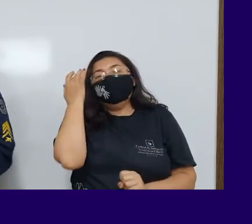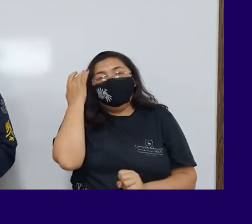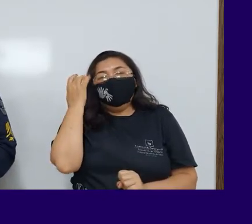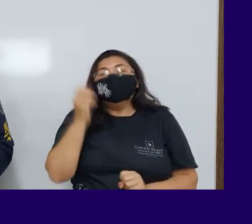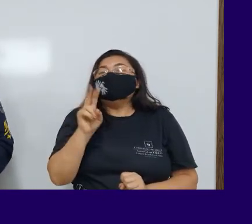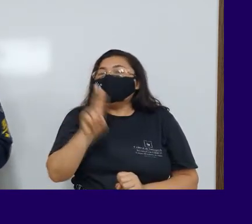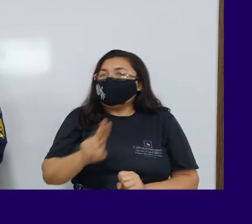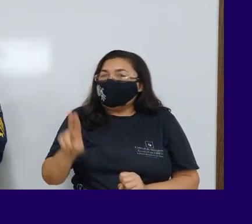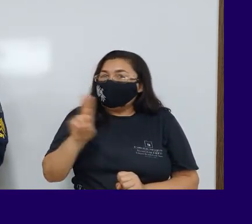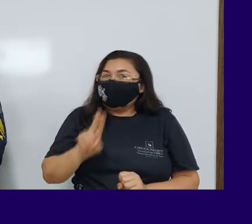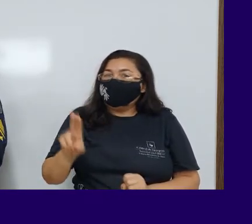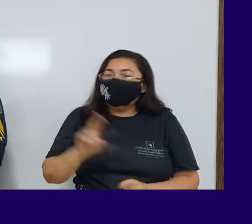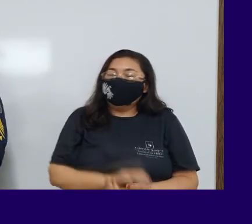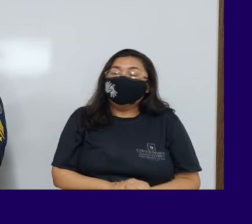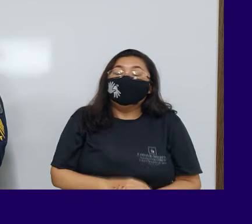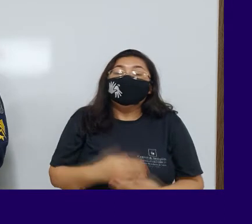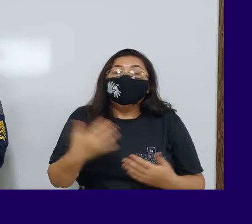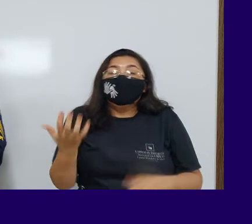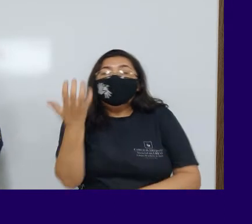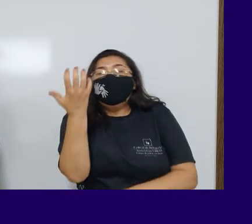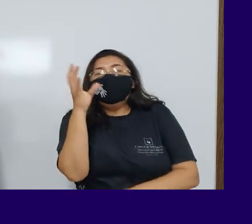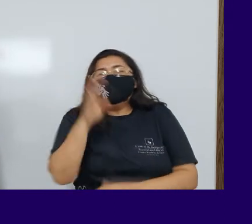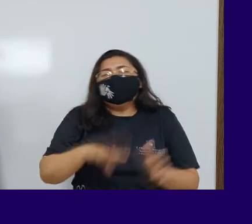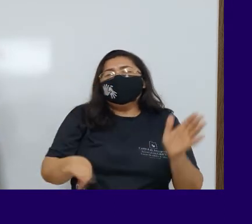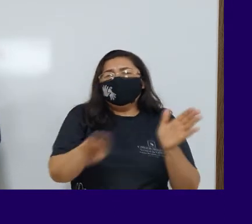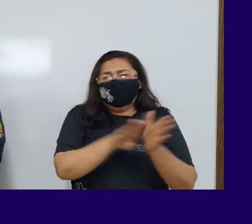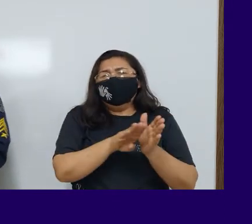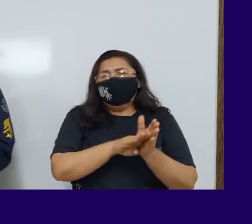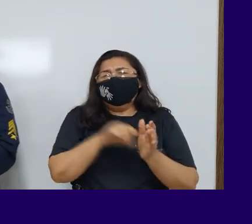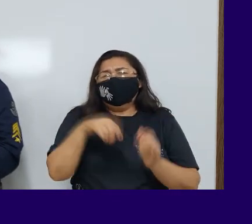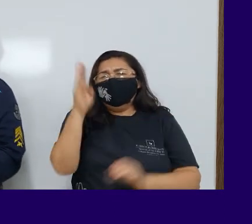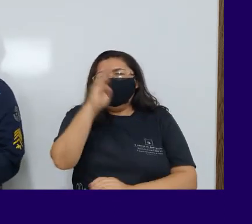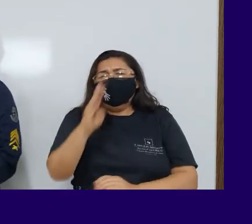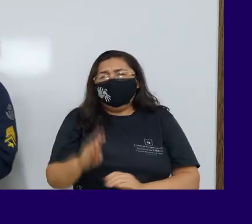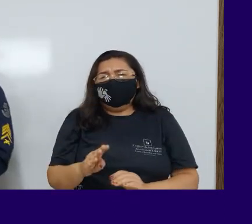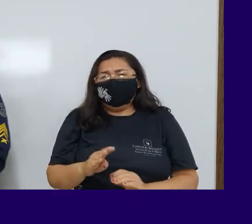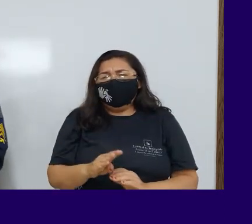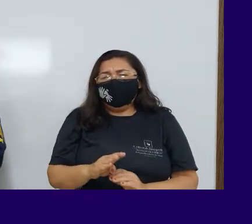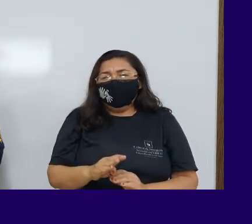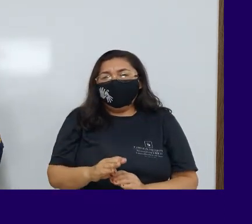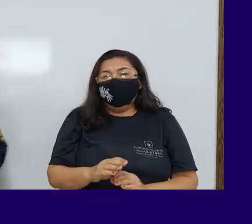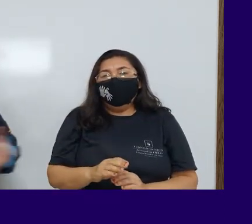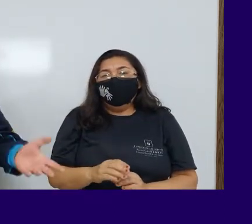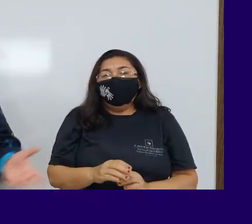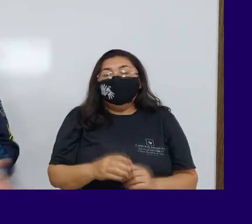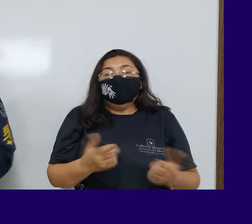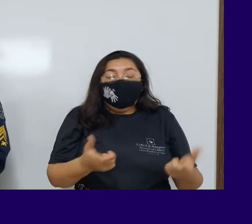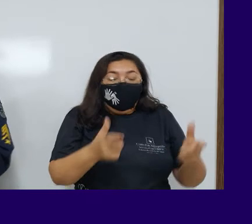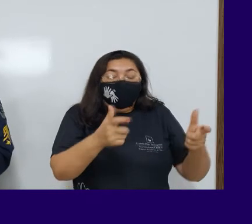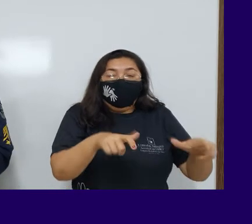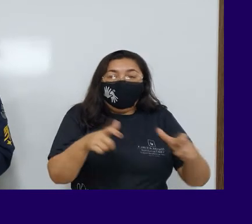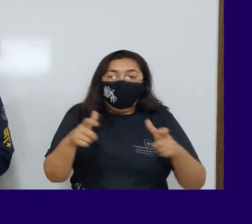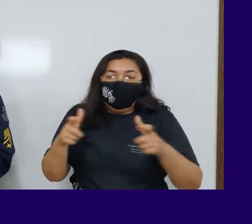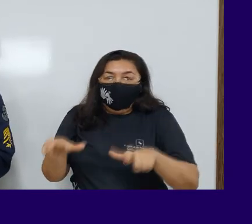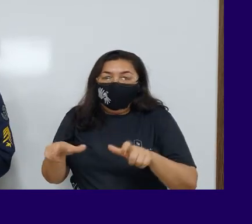Pessoal, a planta chegou ao Brasil provavelmente pela migração de tribos tupi-guaranis. Nós sabemos, né, que o